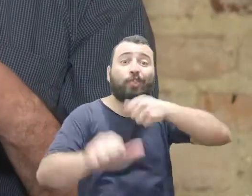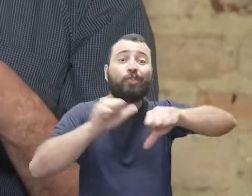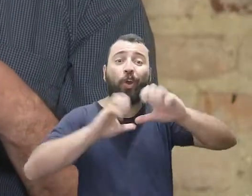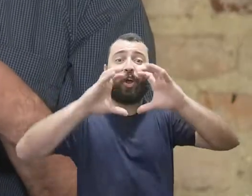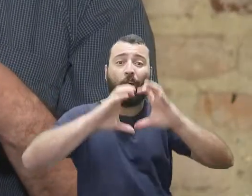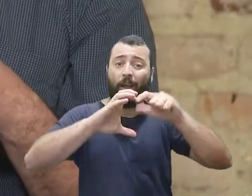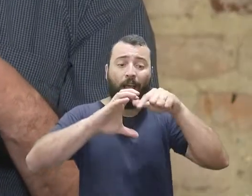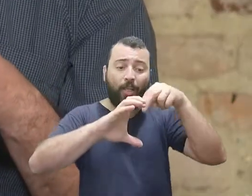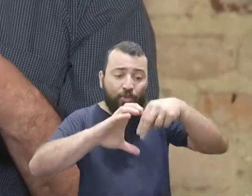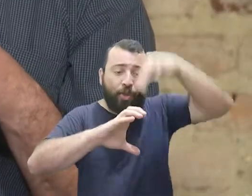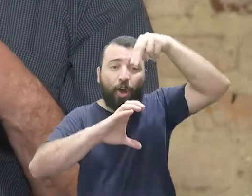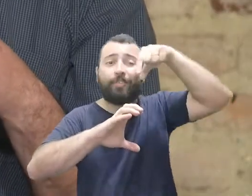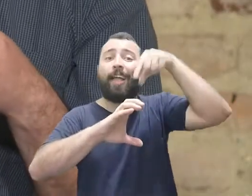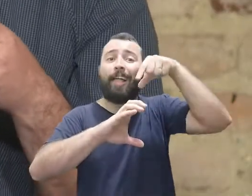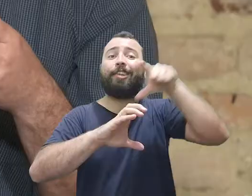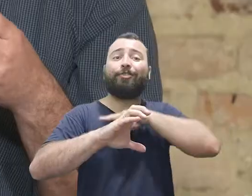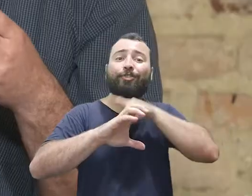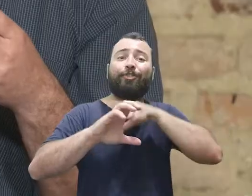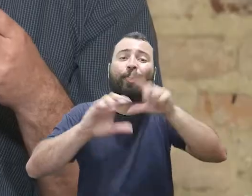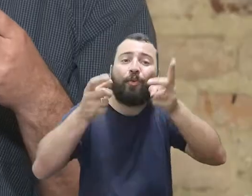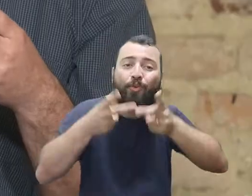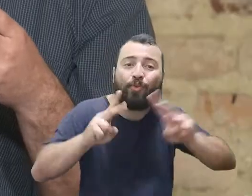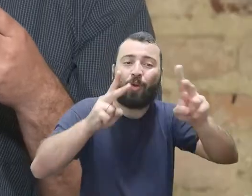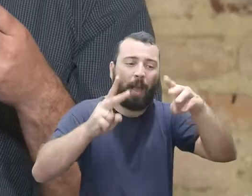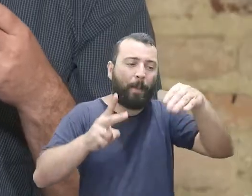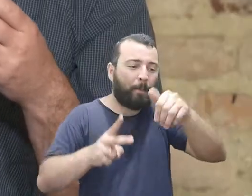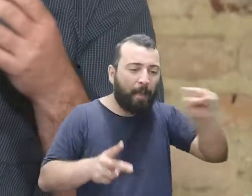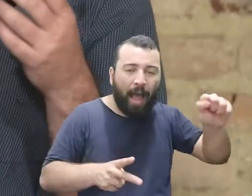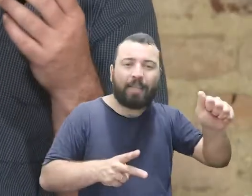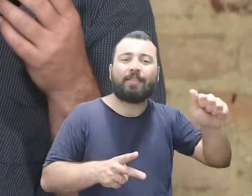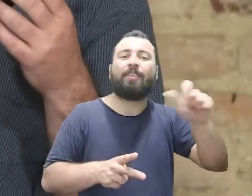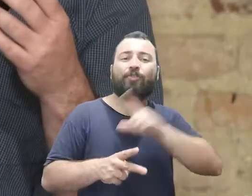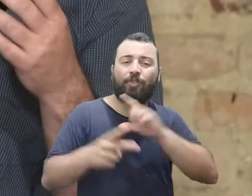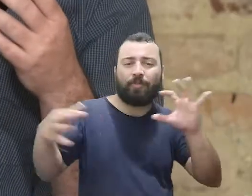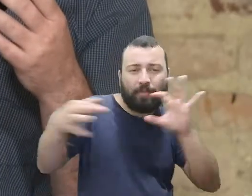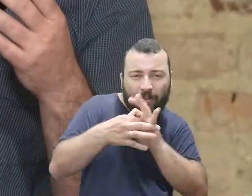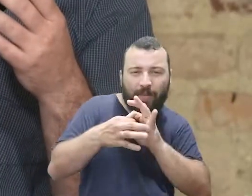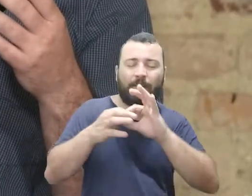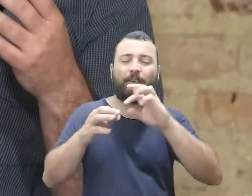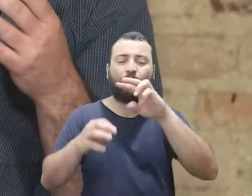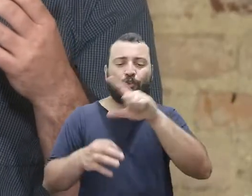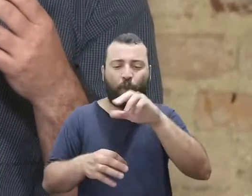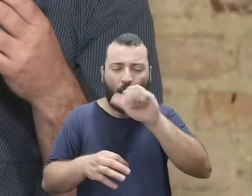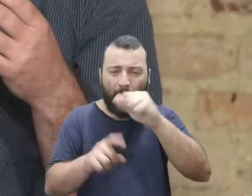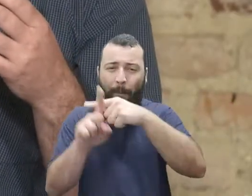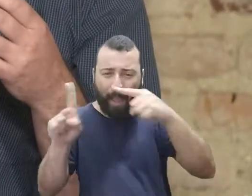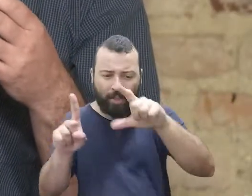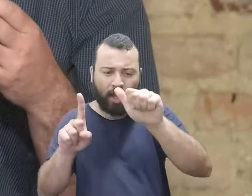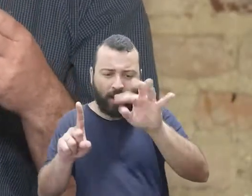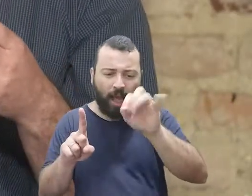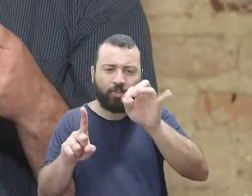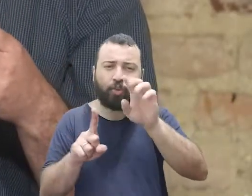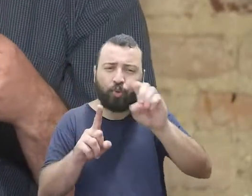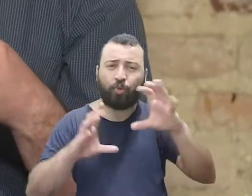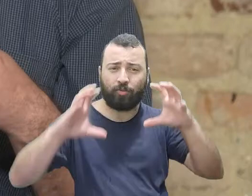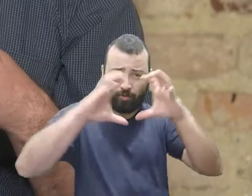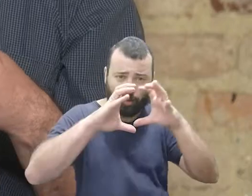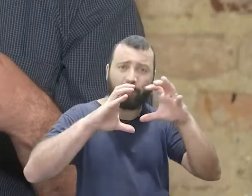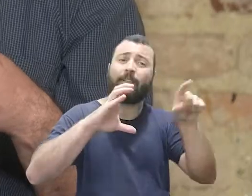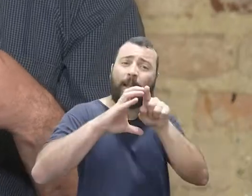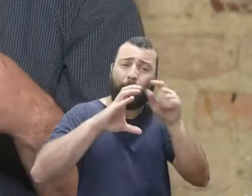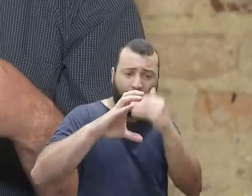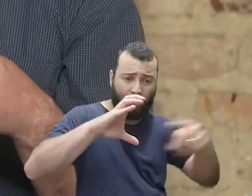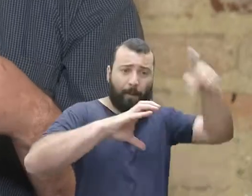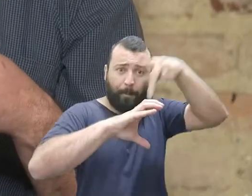no hemisfério norte eu tenho continuidade das massas continentais, ligando zonas de médias latitudes até os polos.